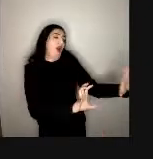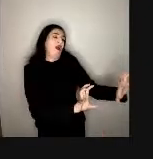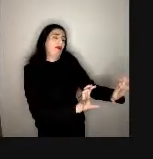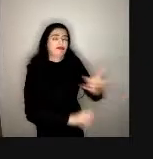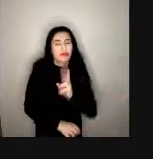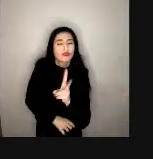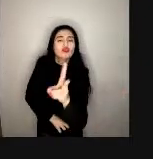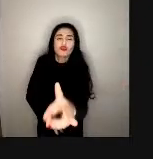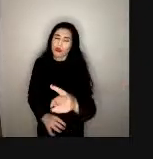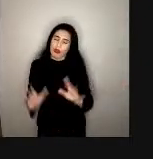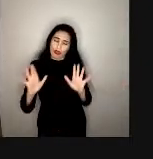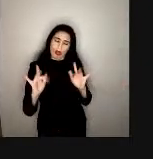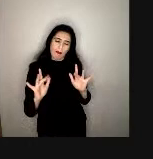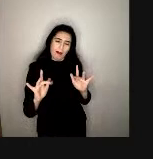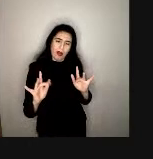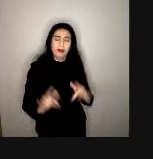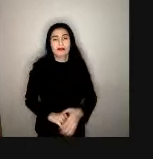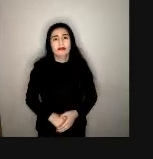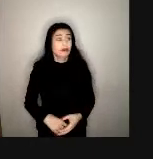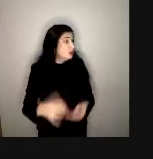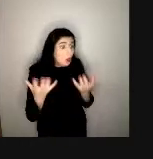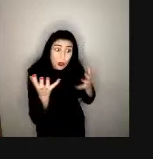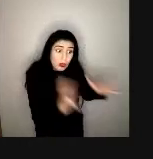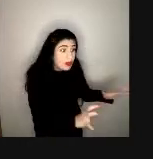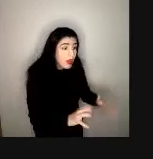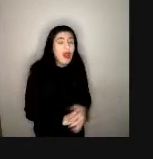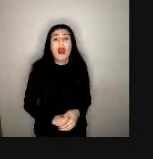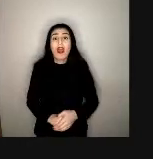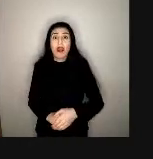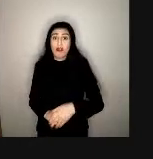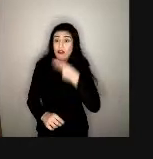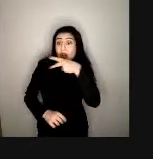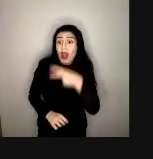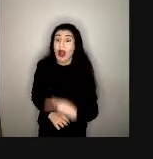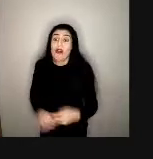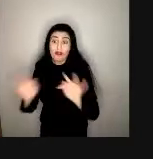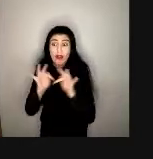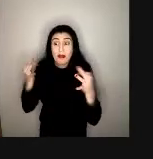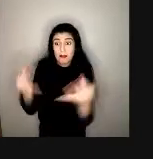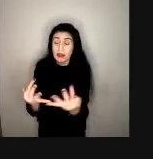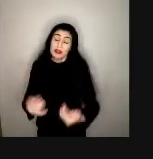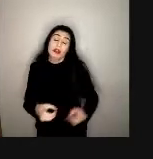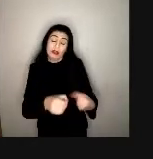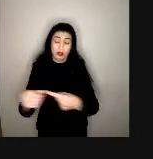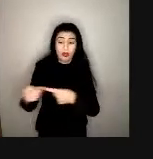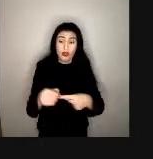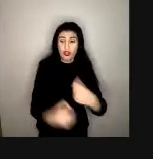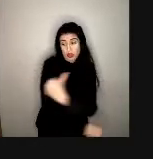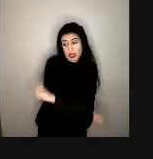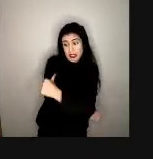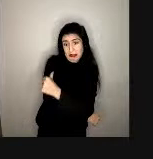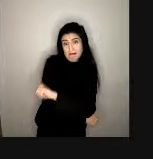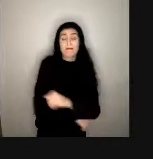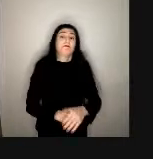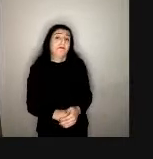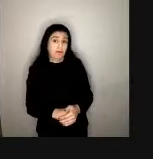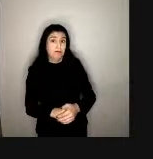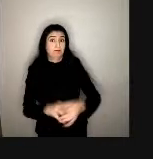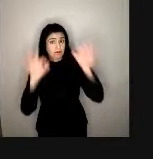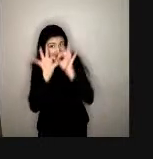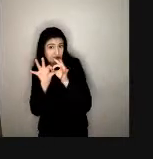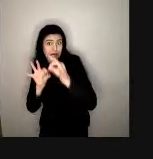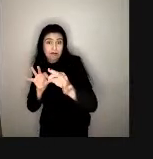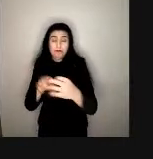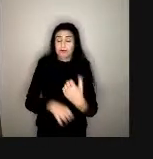e ela não quis nem contar para os pais que moravam no interior do Rio de Janeiro, e ela morava numa zona periférica do Rio de Janeiro. E